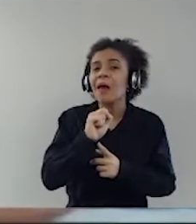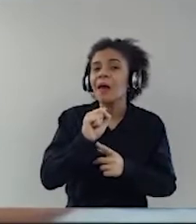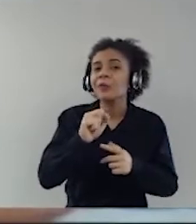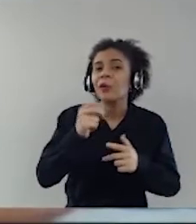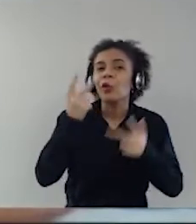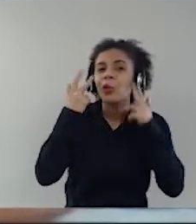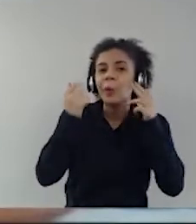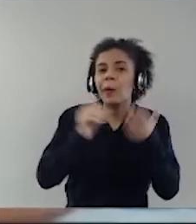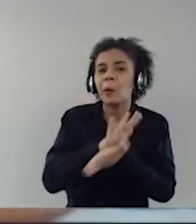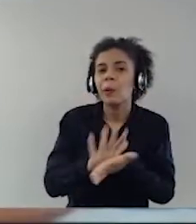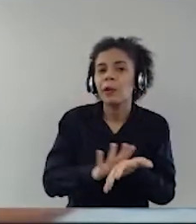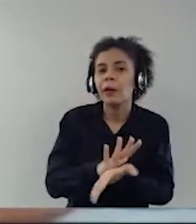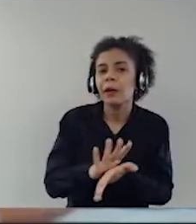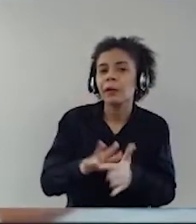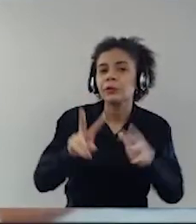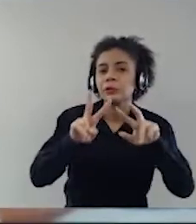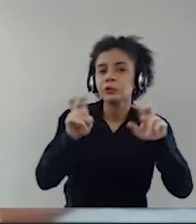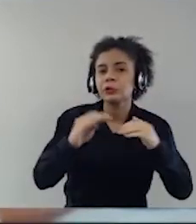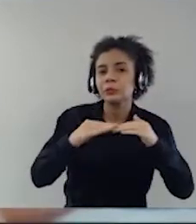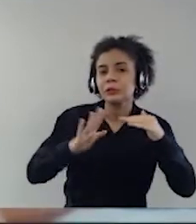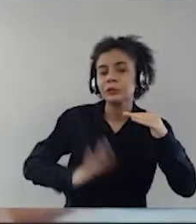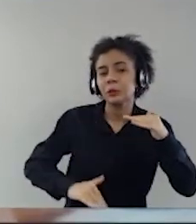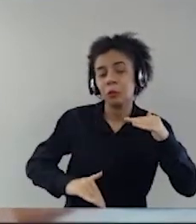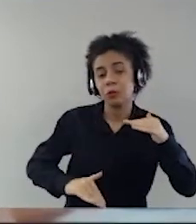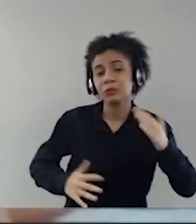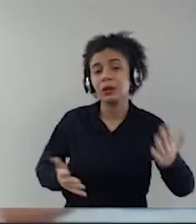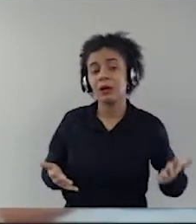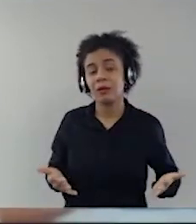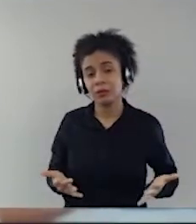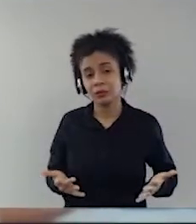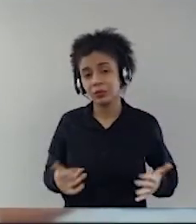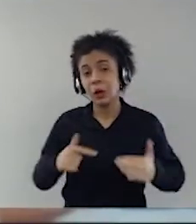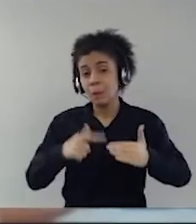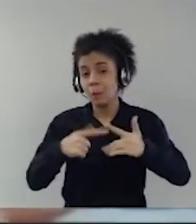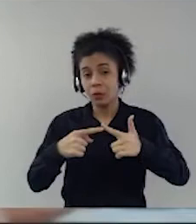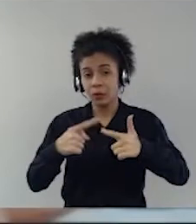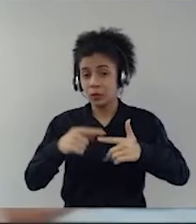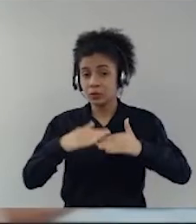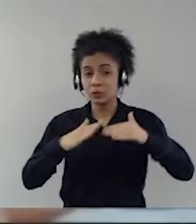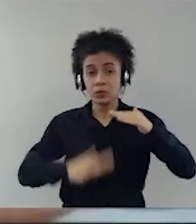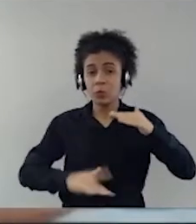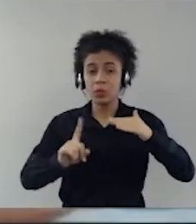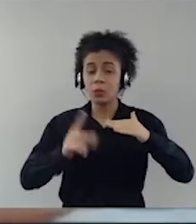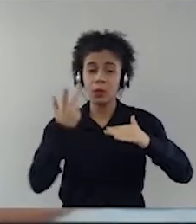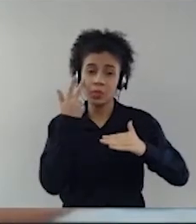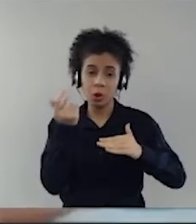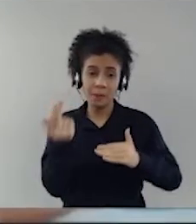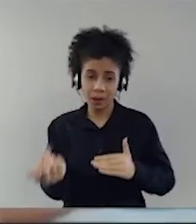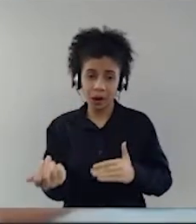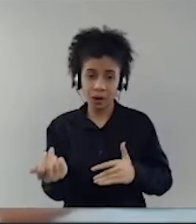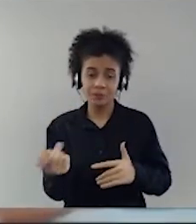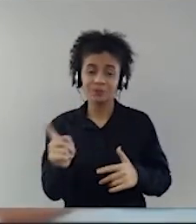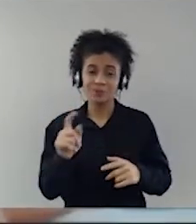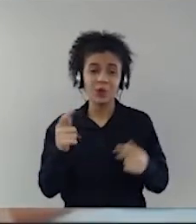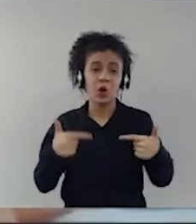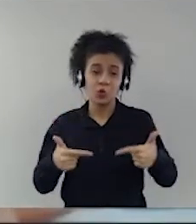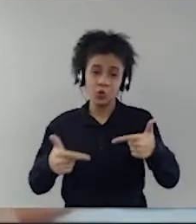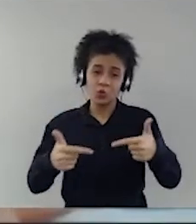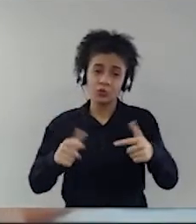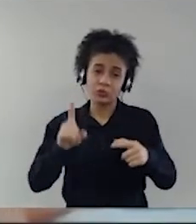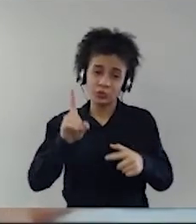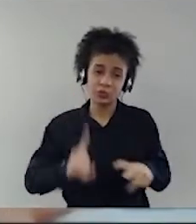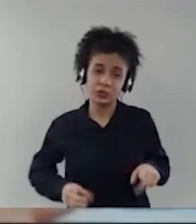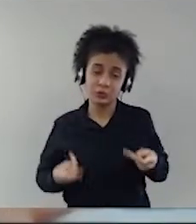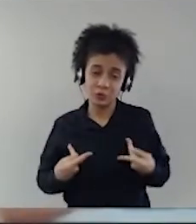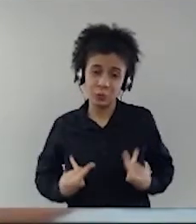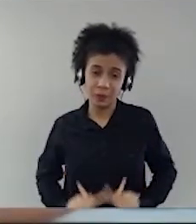né, na questão da desigualdade. Então, é um desafio para os direitos humanos.